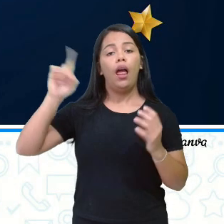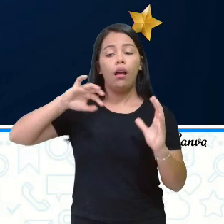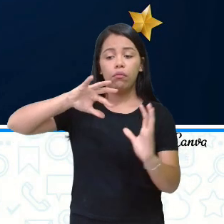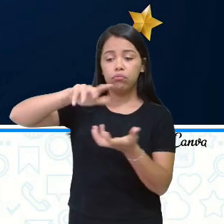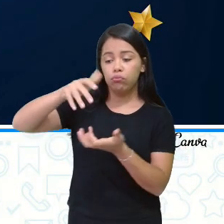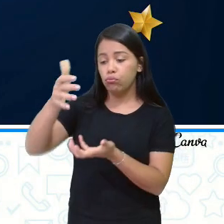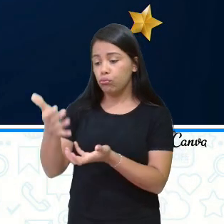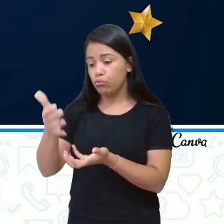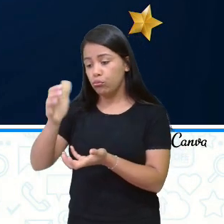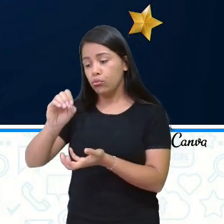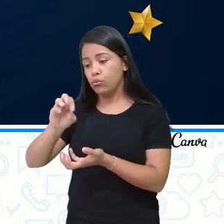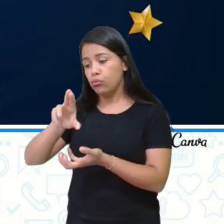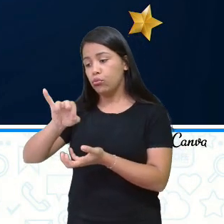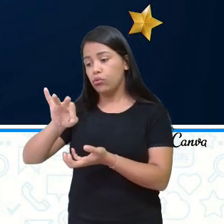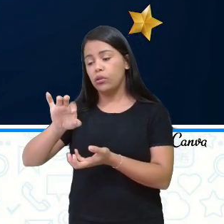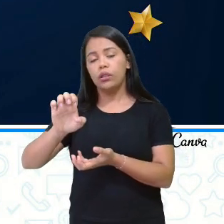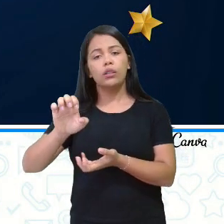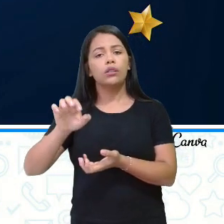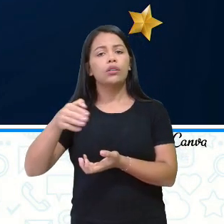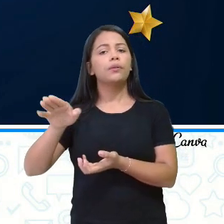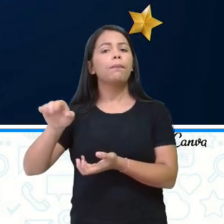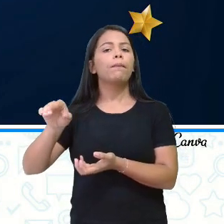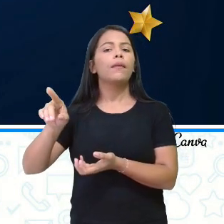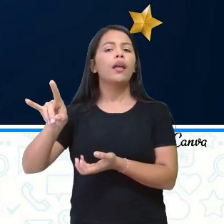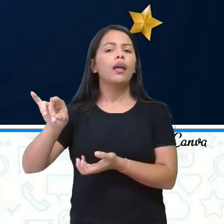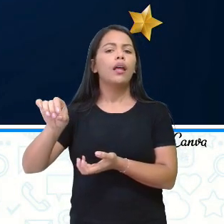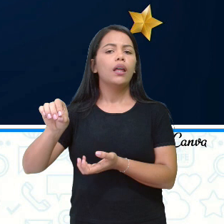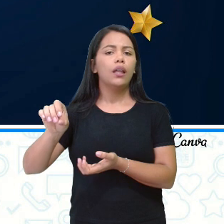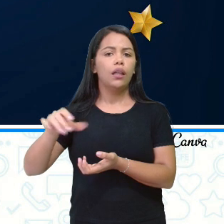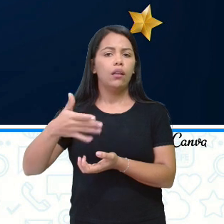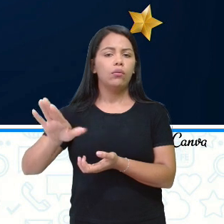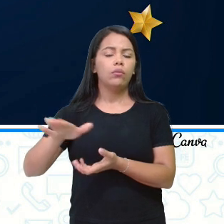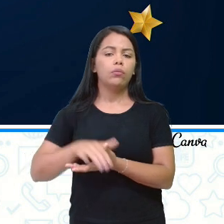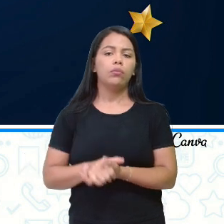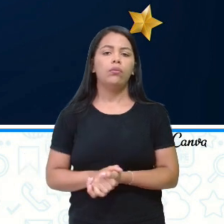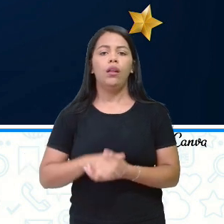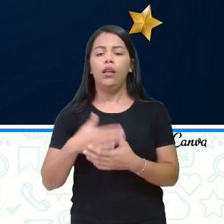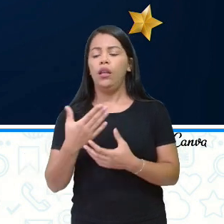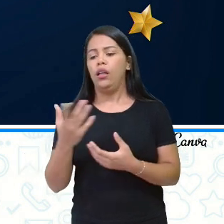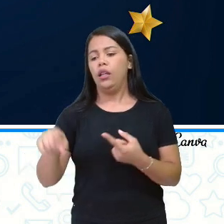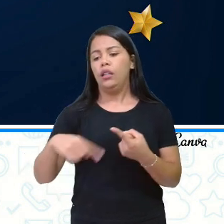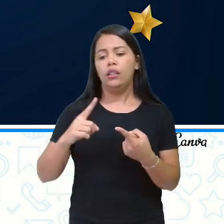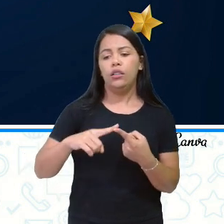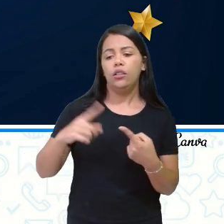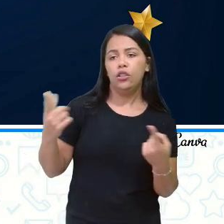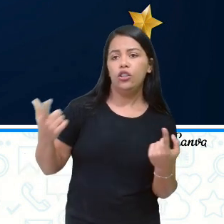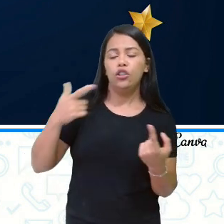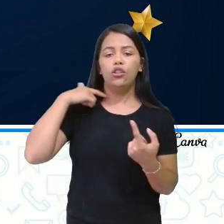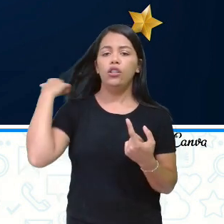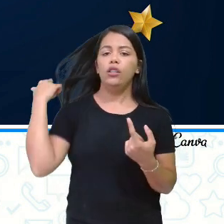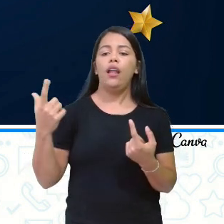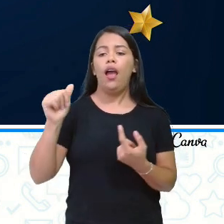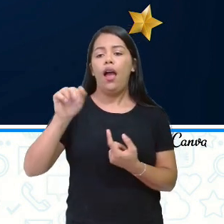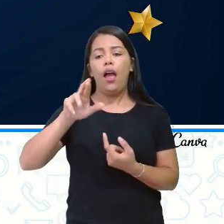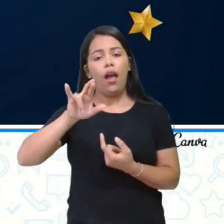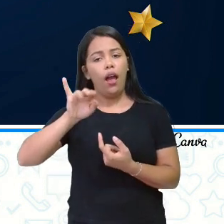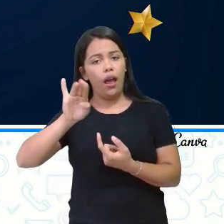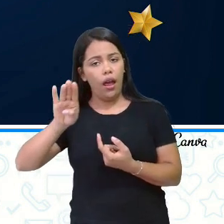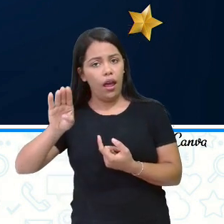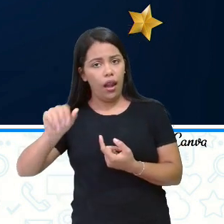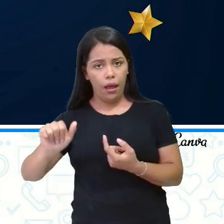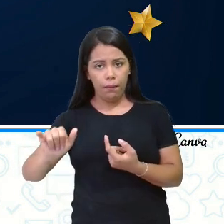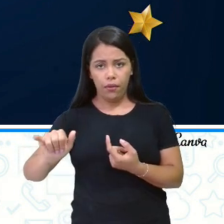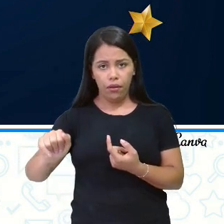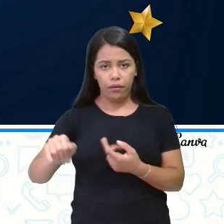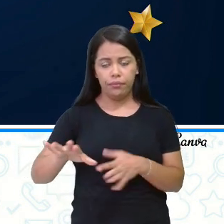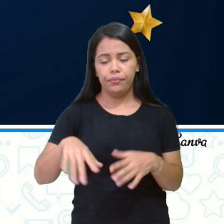ali das Arábias, né, daquele povo lá de sheiks, de sultões e tal, é o